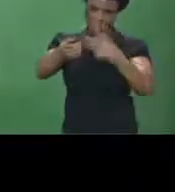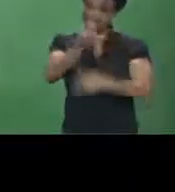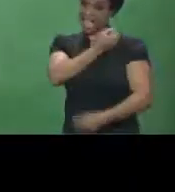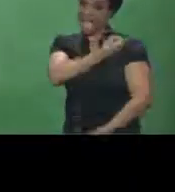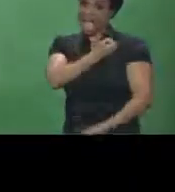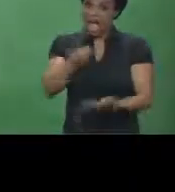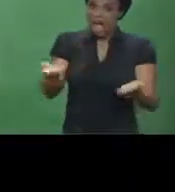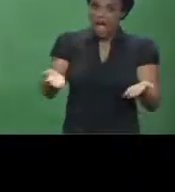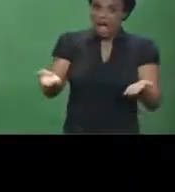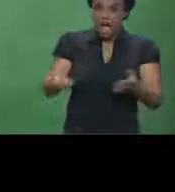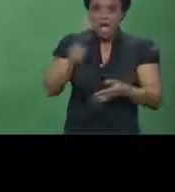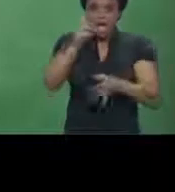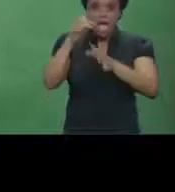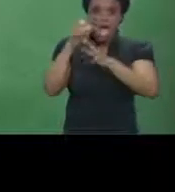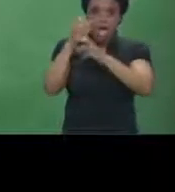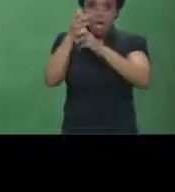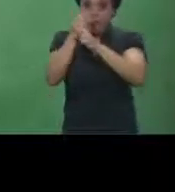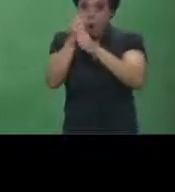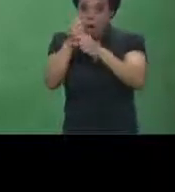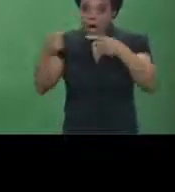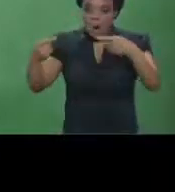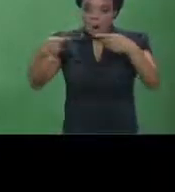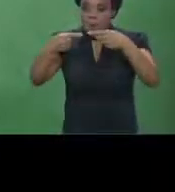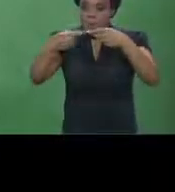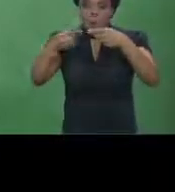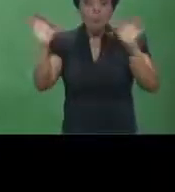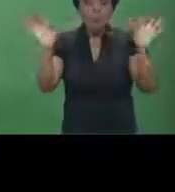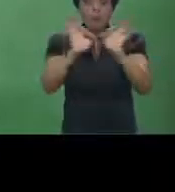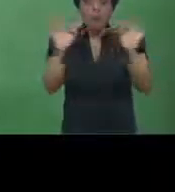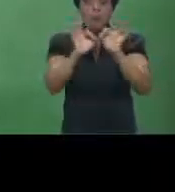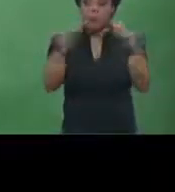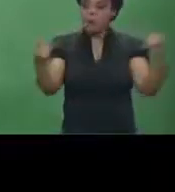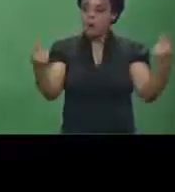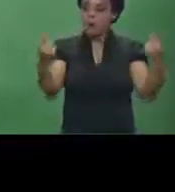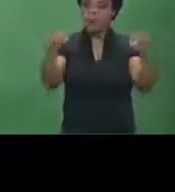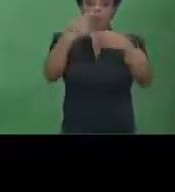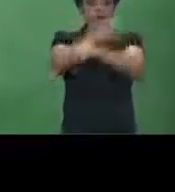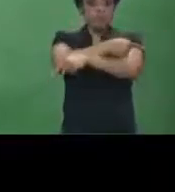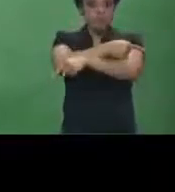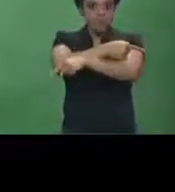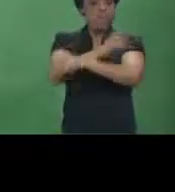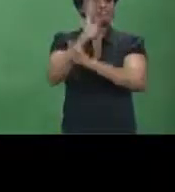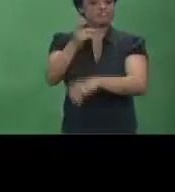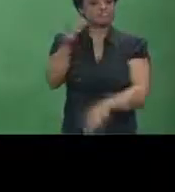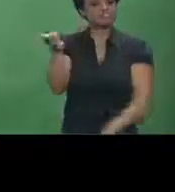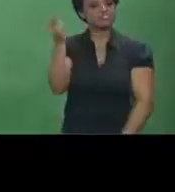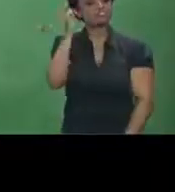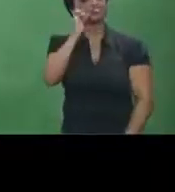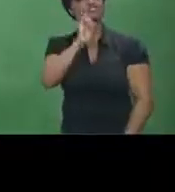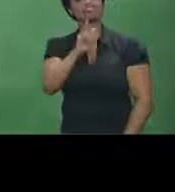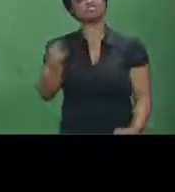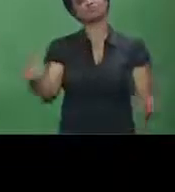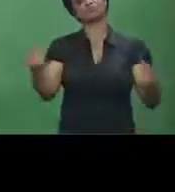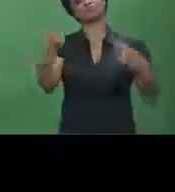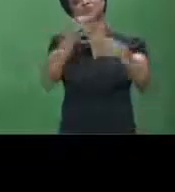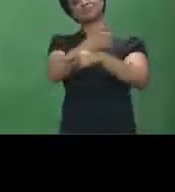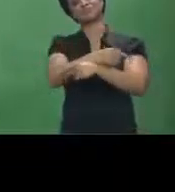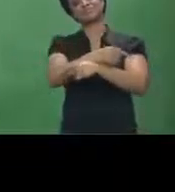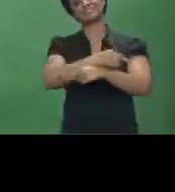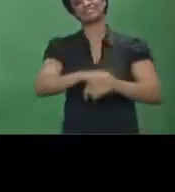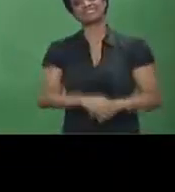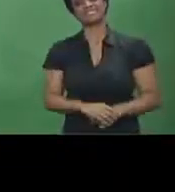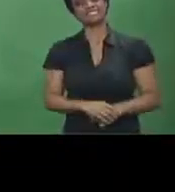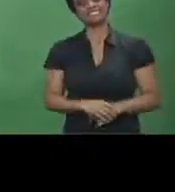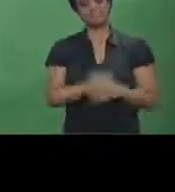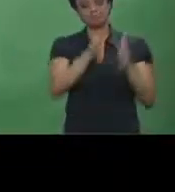somas parciais não convergem, dizemos que a série a partir da qual elas foram obtidas é divergente. As